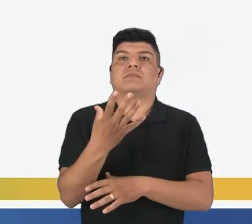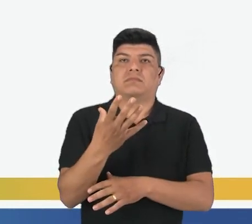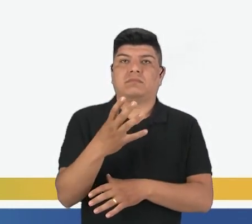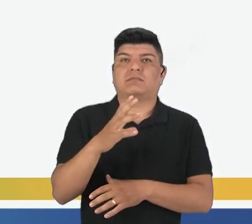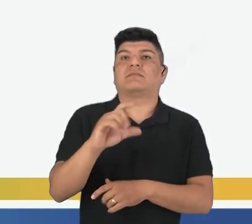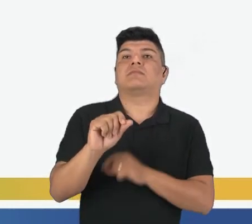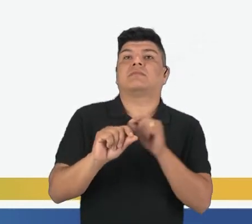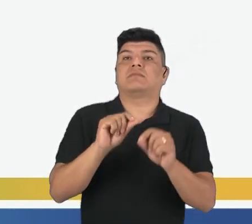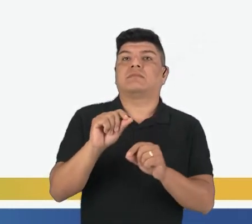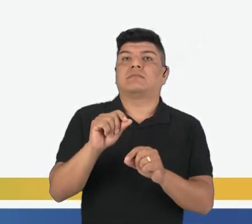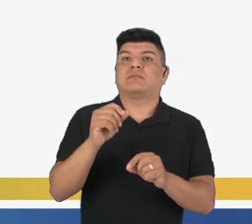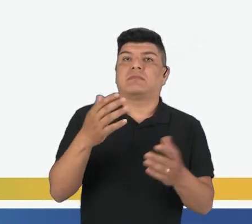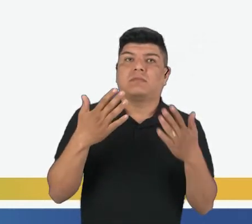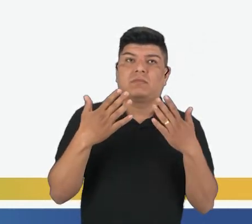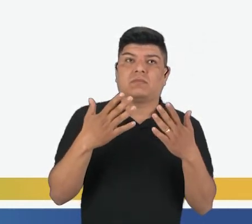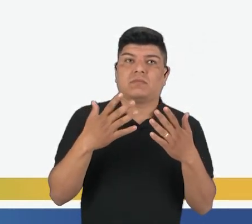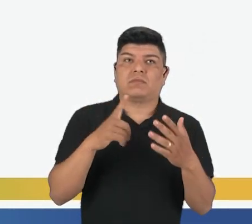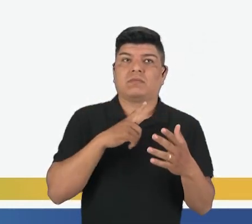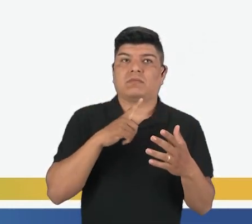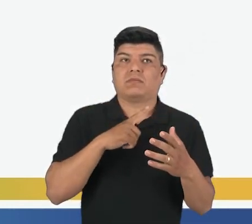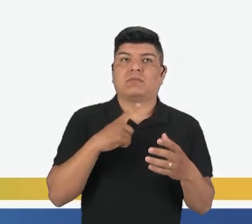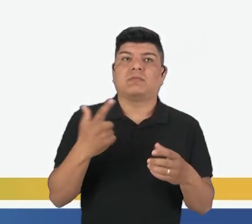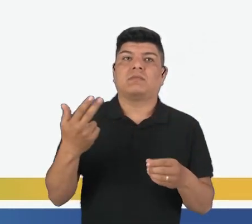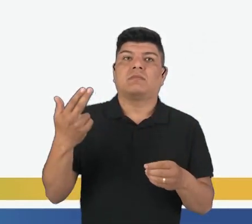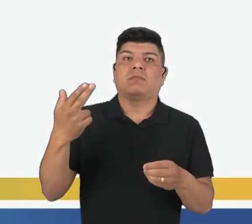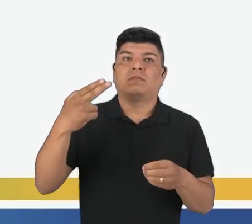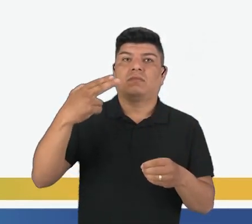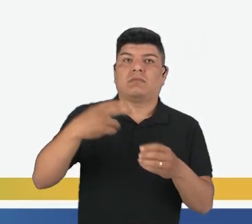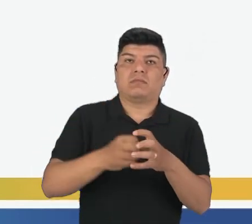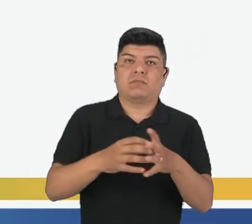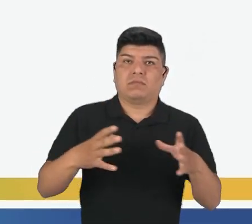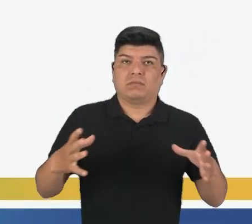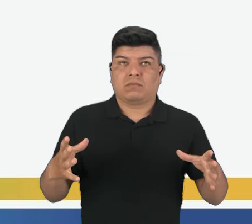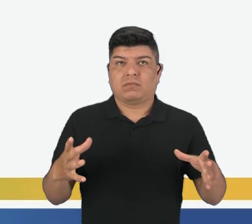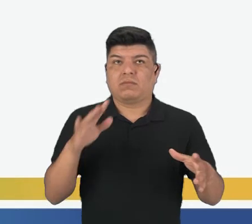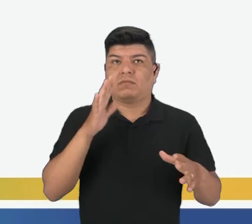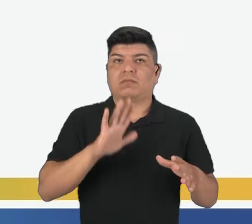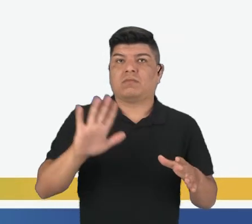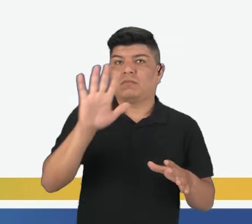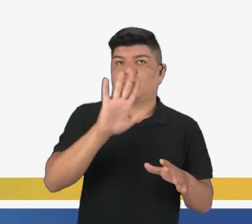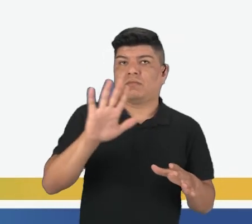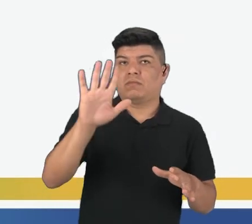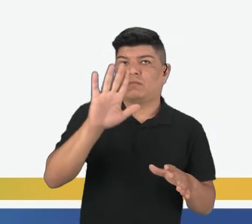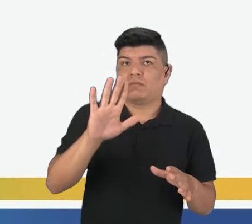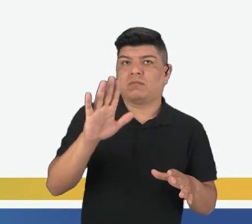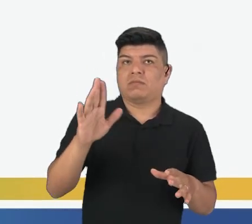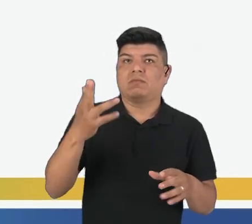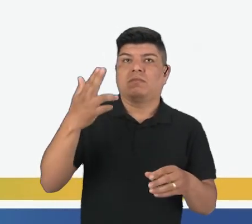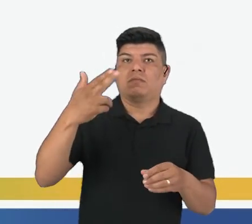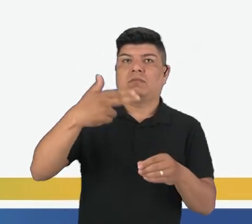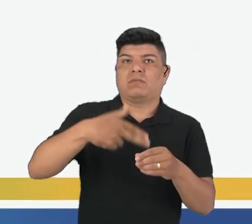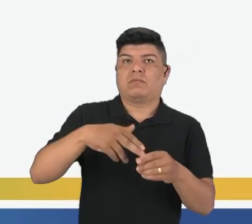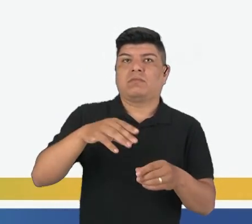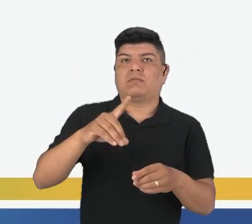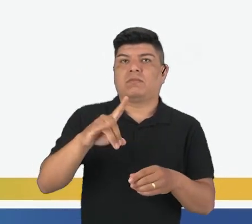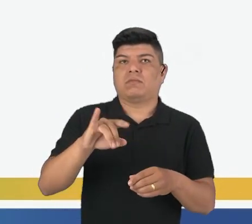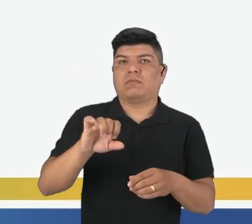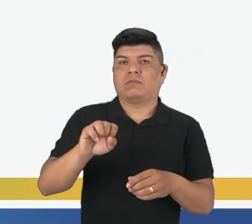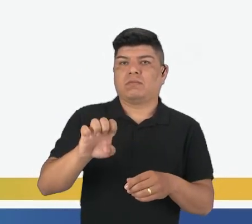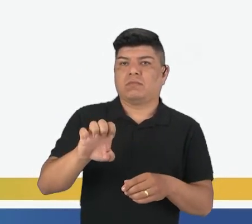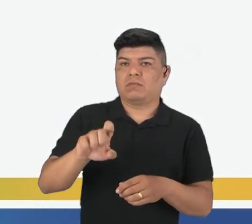e obtém biocombustível, como os biogás e o biodiesel, por exemplo, também é uma fonte